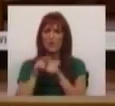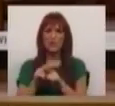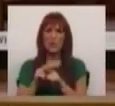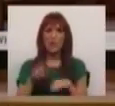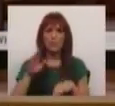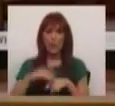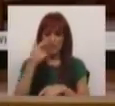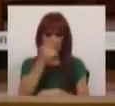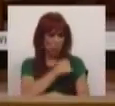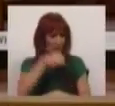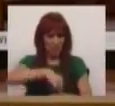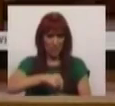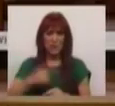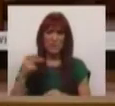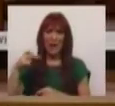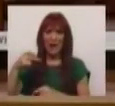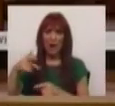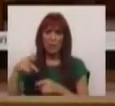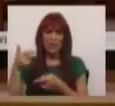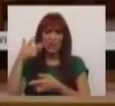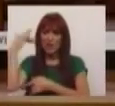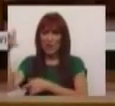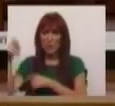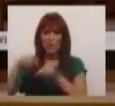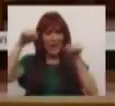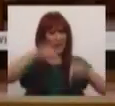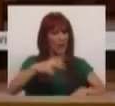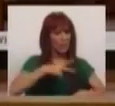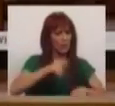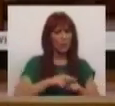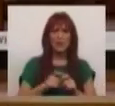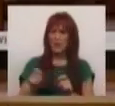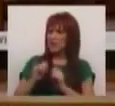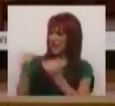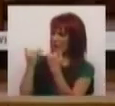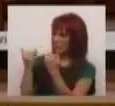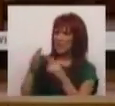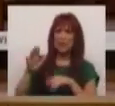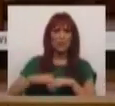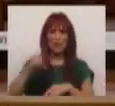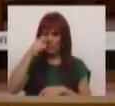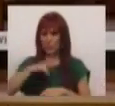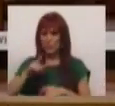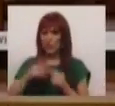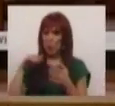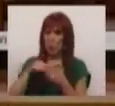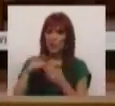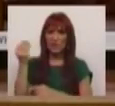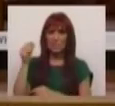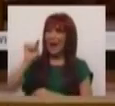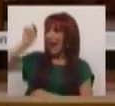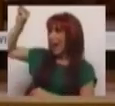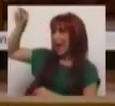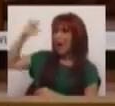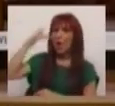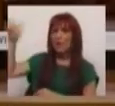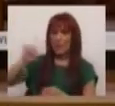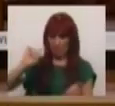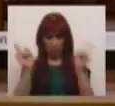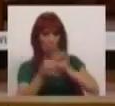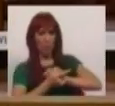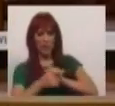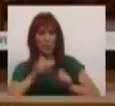não residentes a autoridades estrangeiras e cá em Portugal recebemos informação sobre portugueses com contas lá fora. Mas, ao